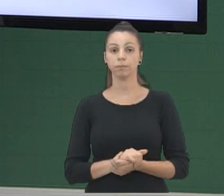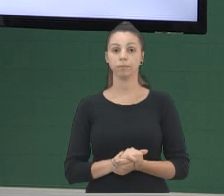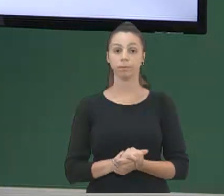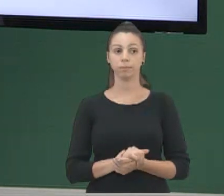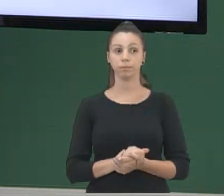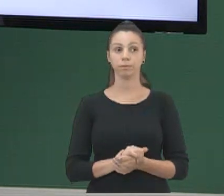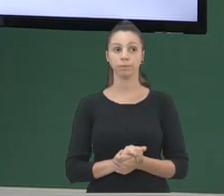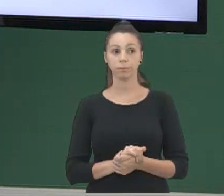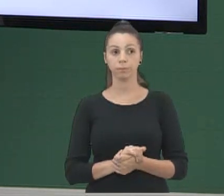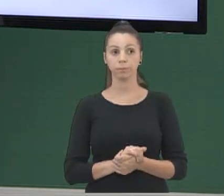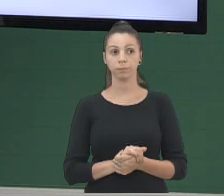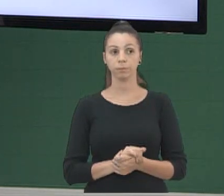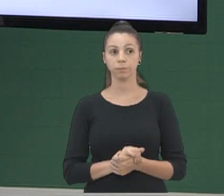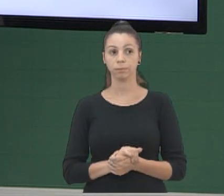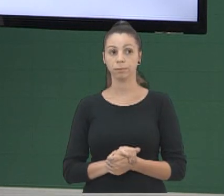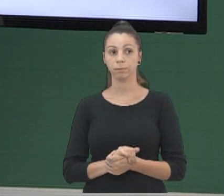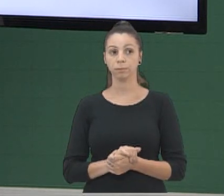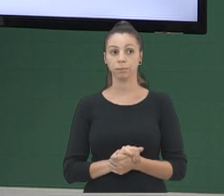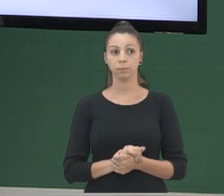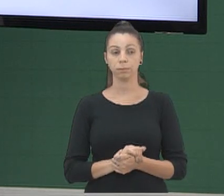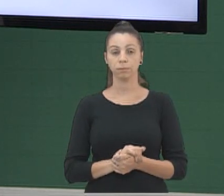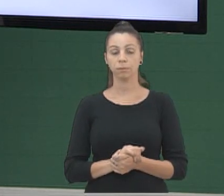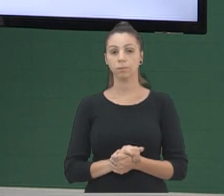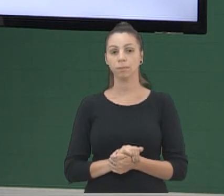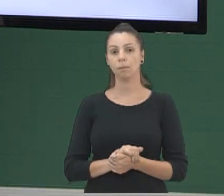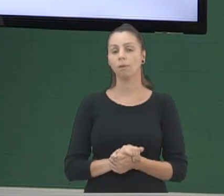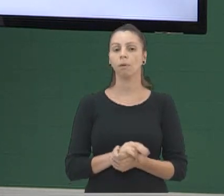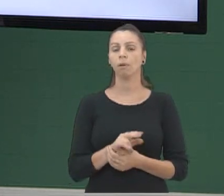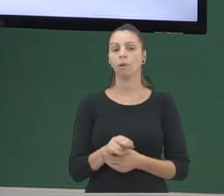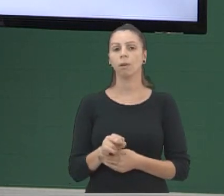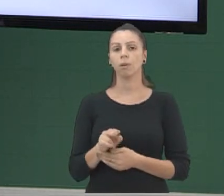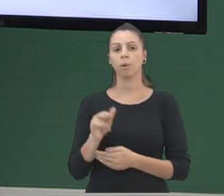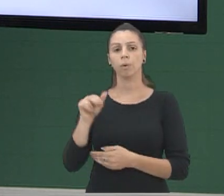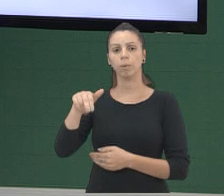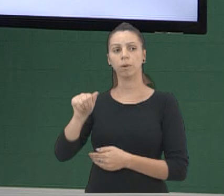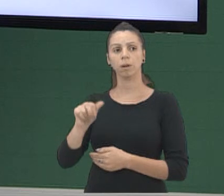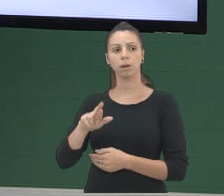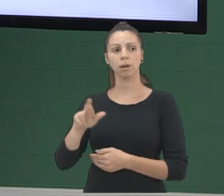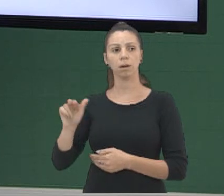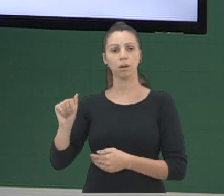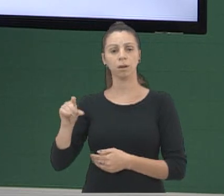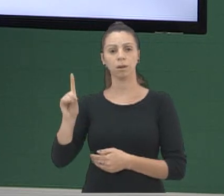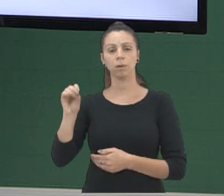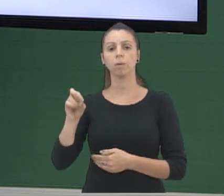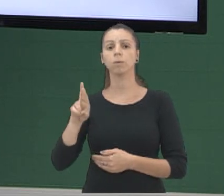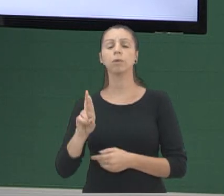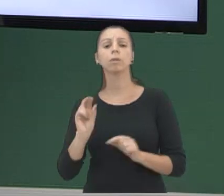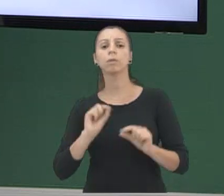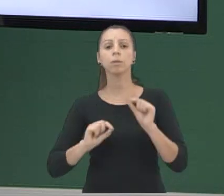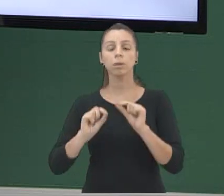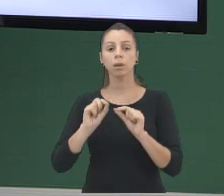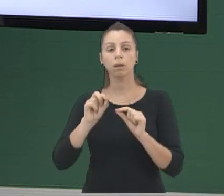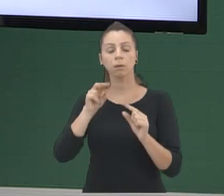isso. Narrador observador. O narrador observador, ele vai funcionar mais como